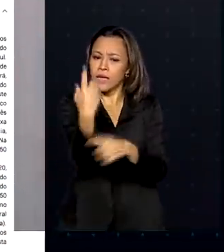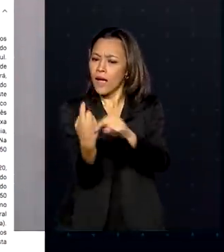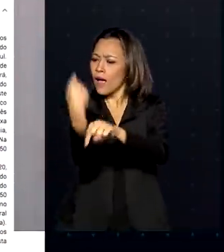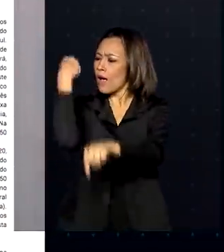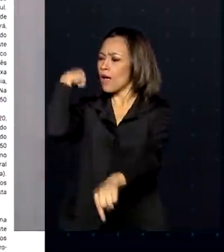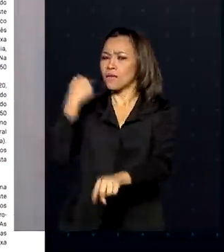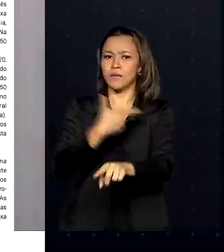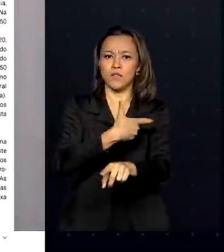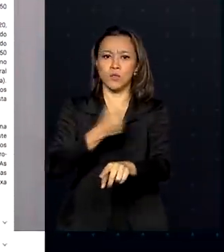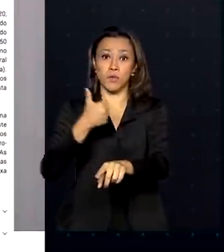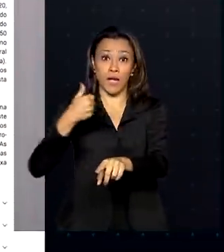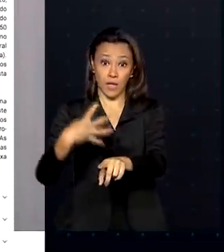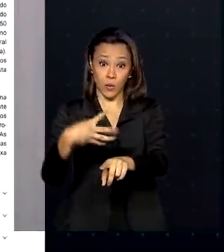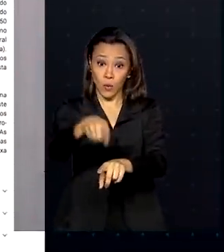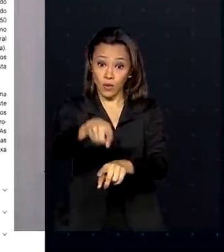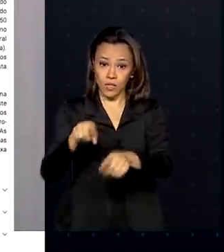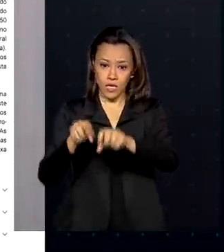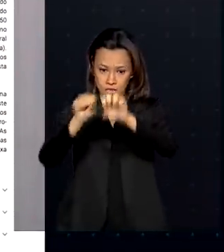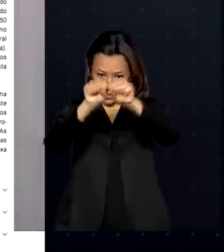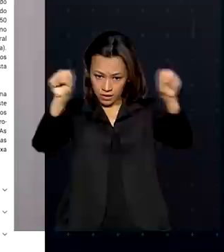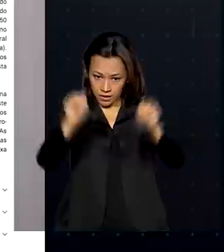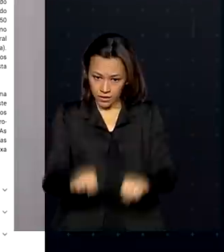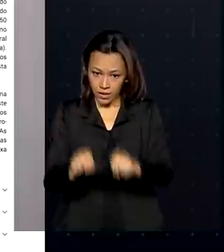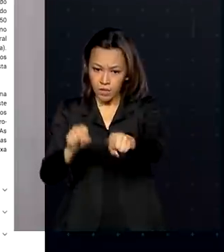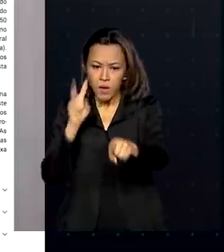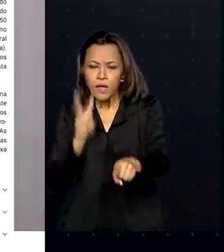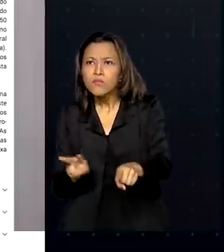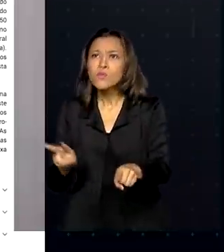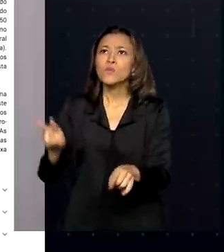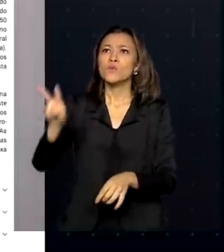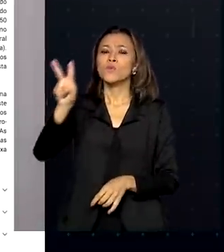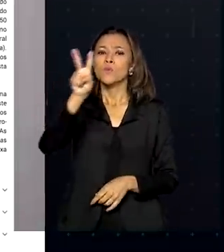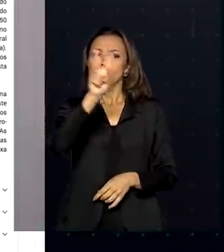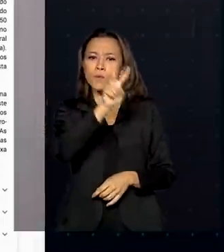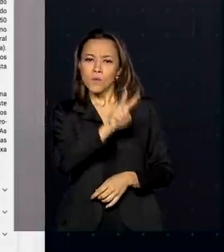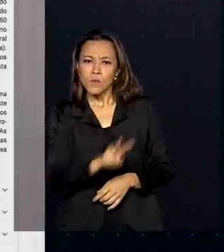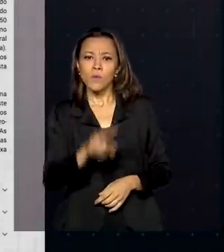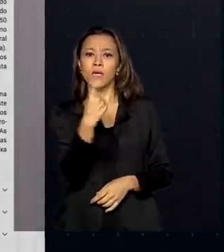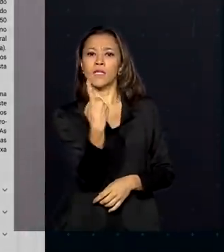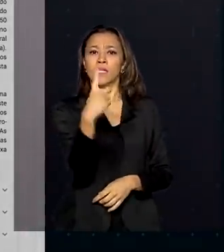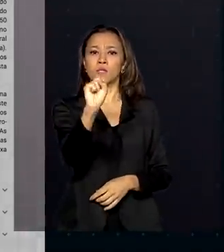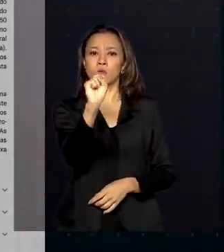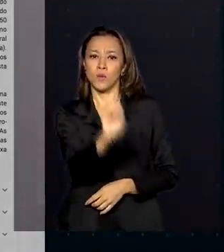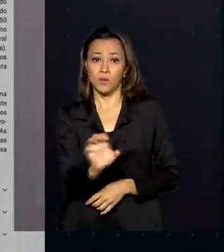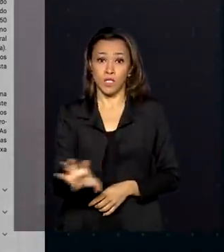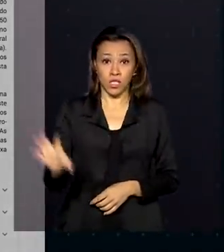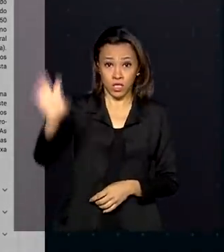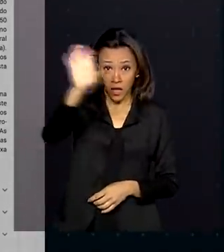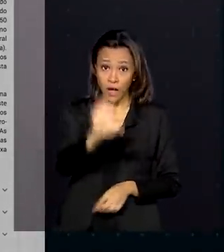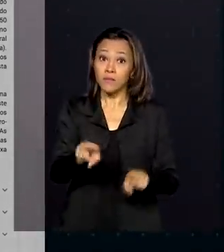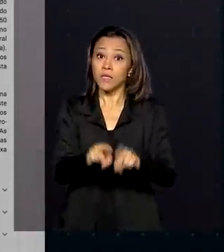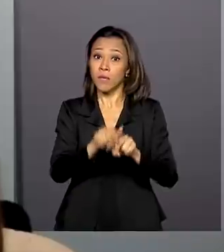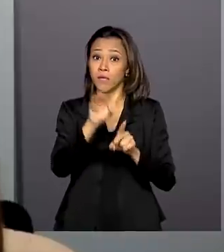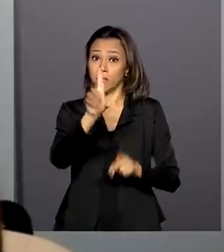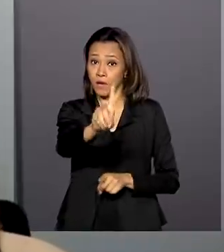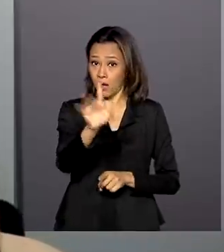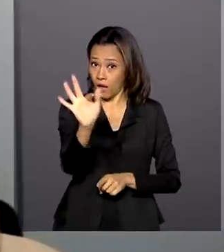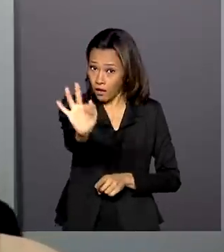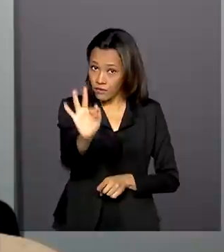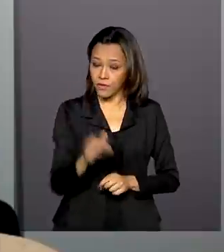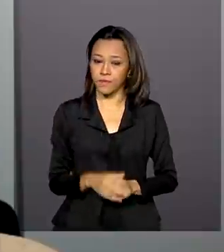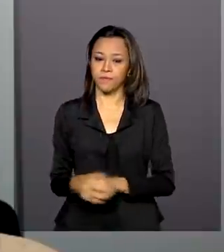2014, o monitor de secas compara a evolução do fenômeno em 18 estados e no Distrito Federal.